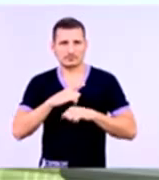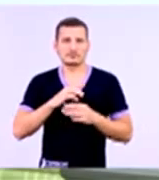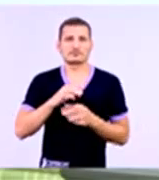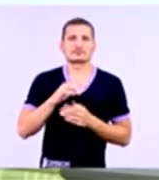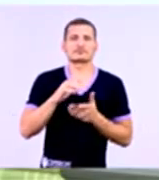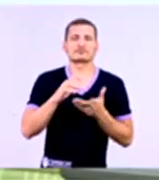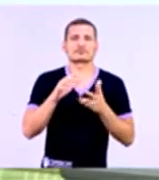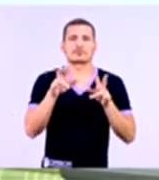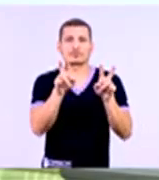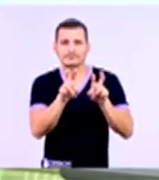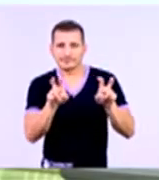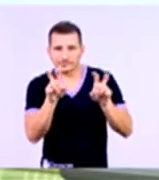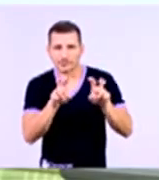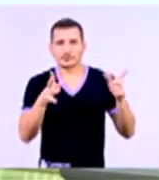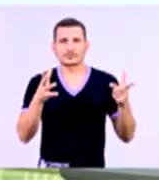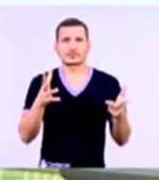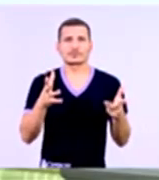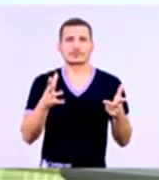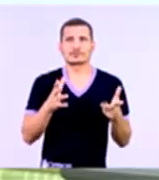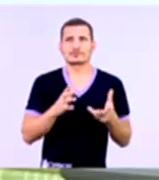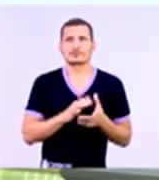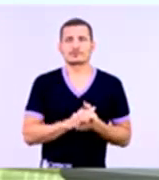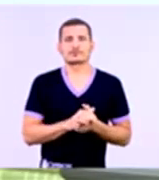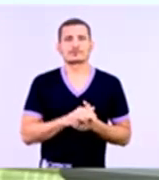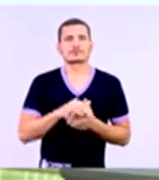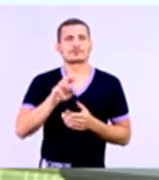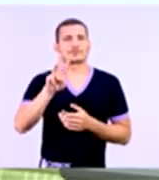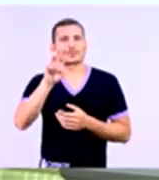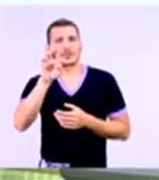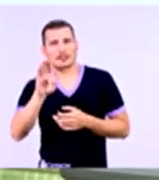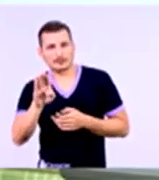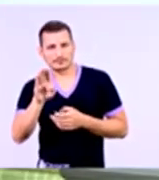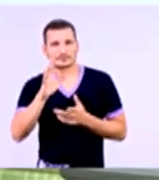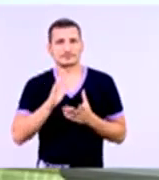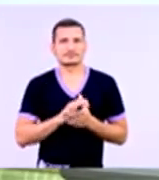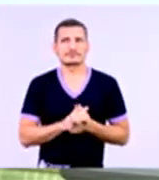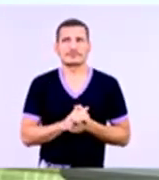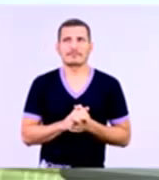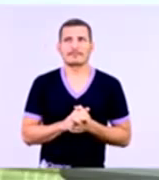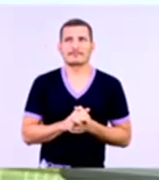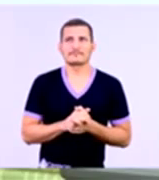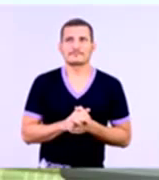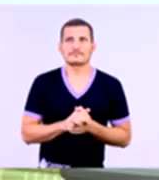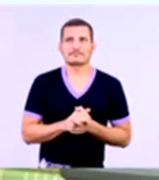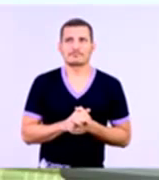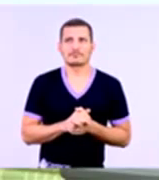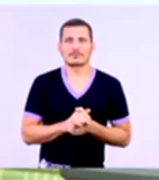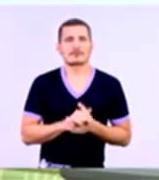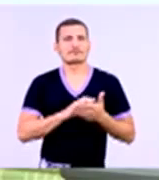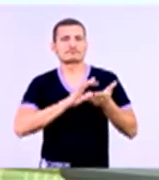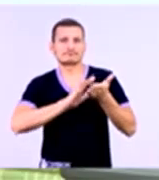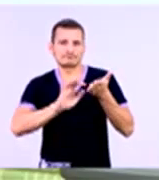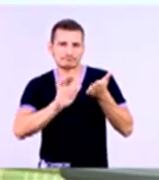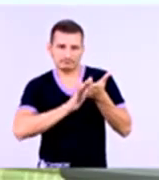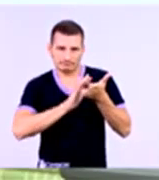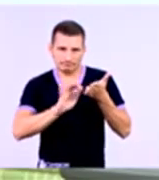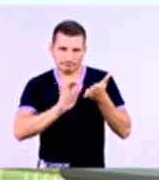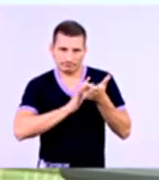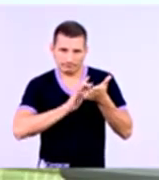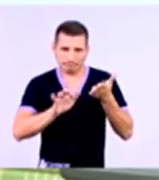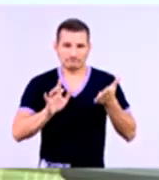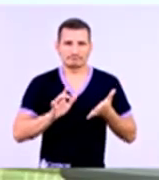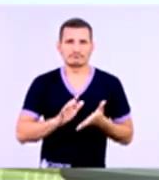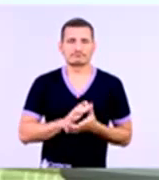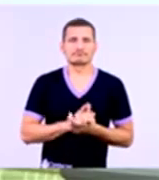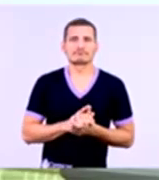desktop, de todas as linhas de produtos da web, de todas as linhas de produtos para dispositivos móveis, de todas